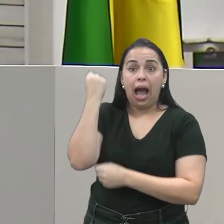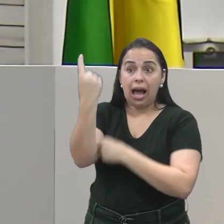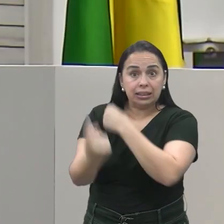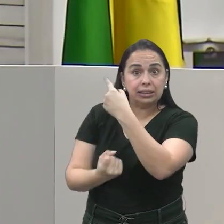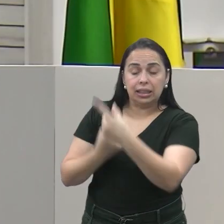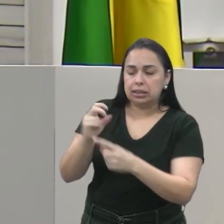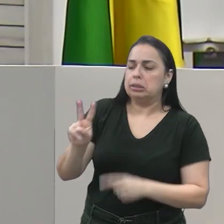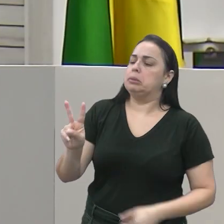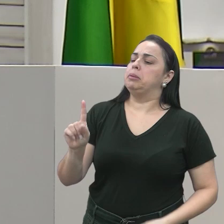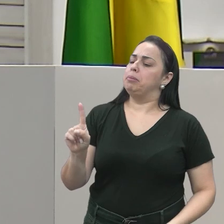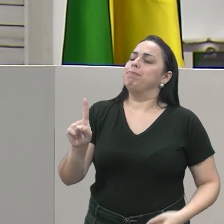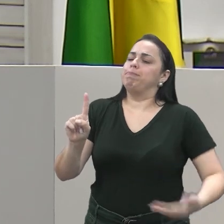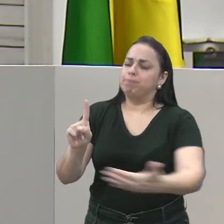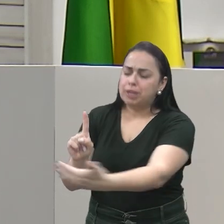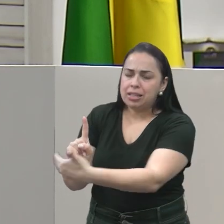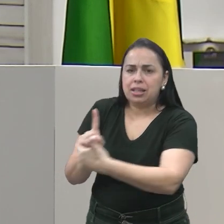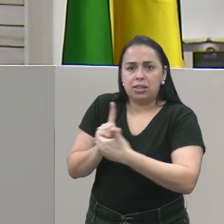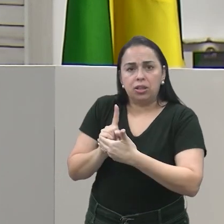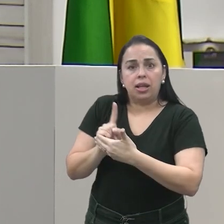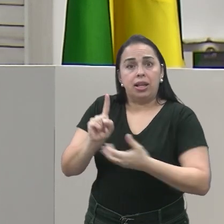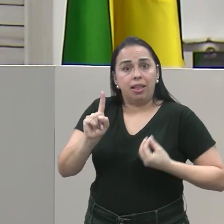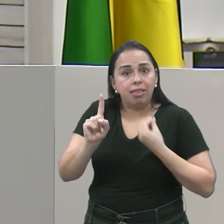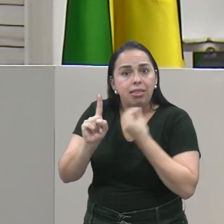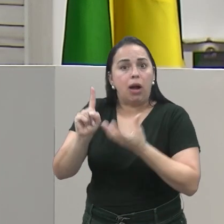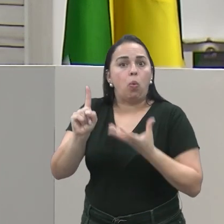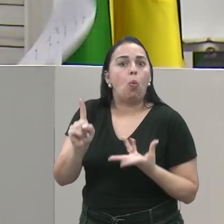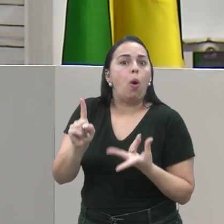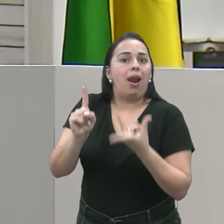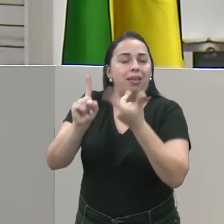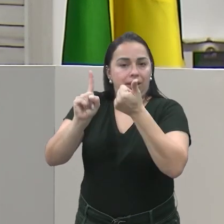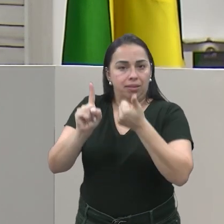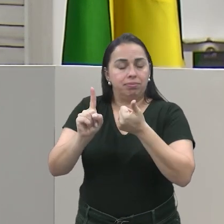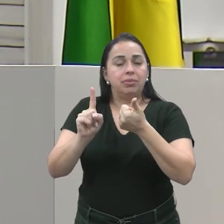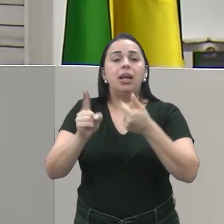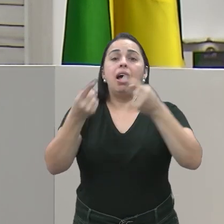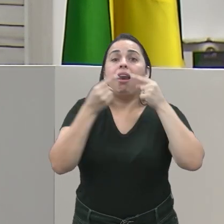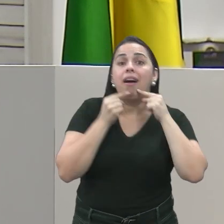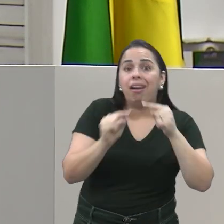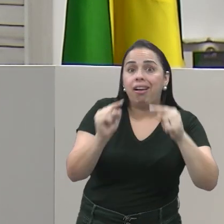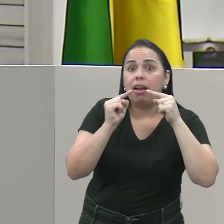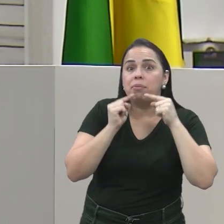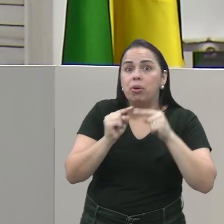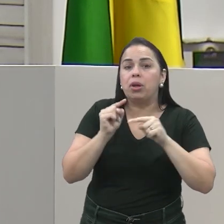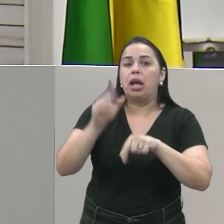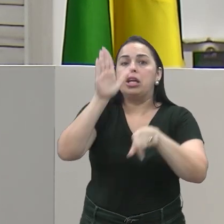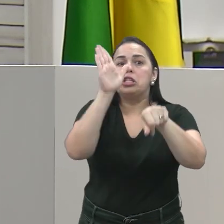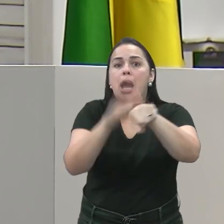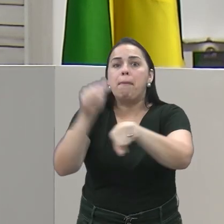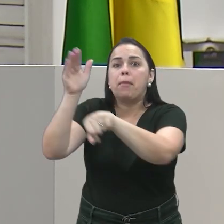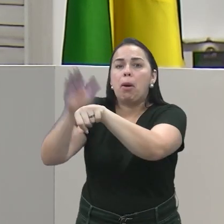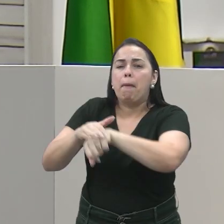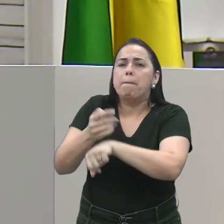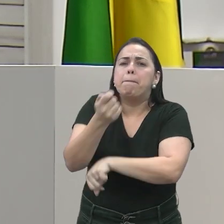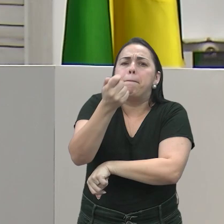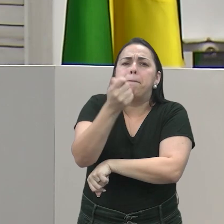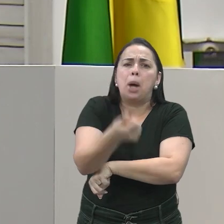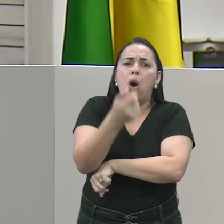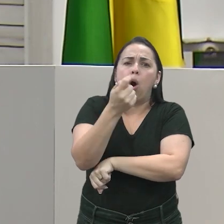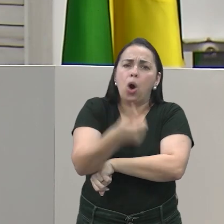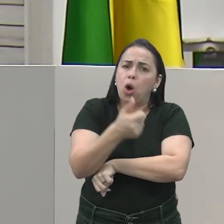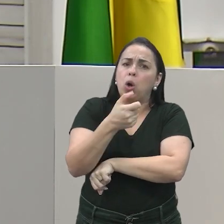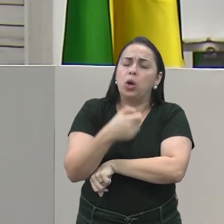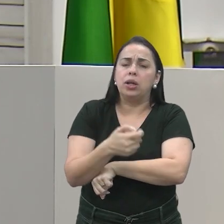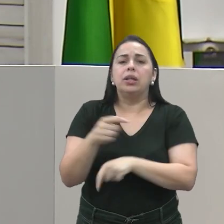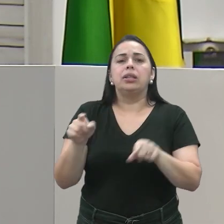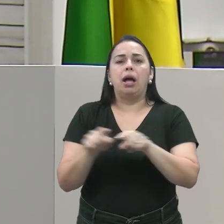mais oportunidade a esses profissionais nas salas de aula. A parlamentar reclamou que o município tem convocado poucos professores